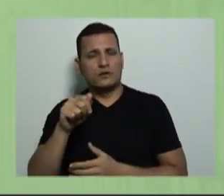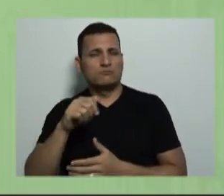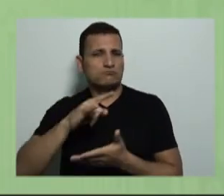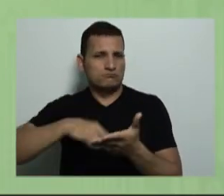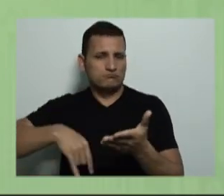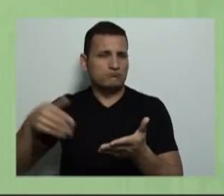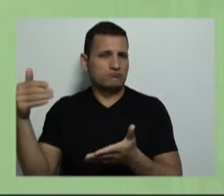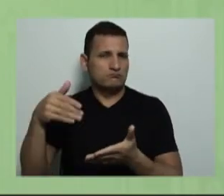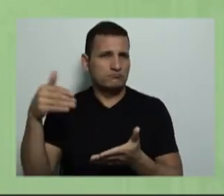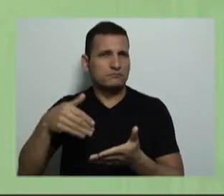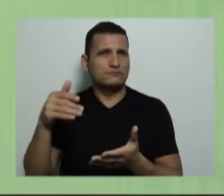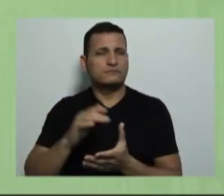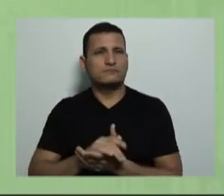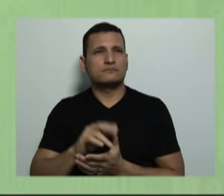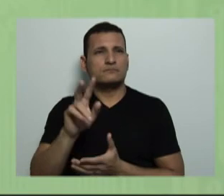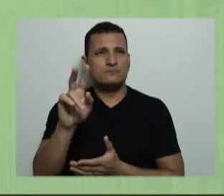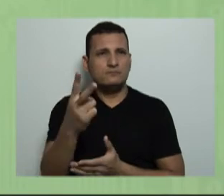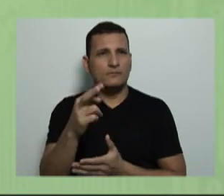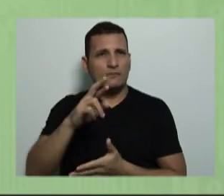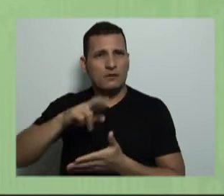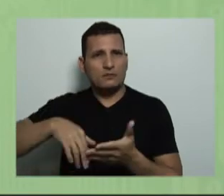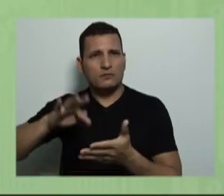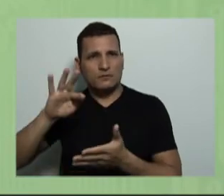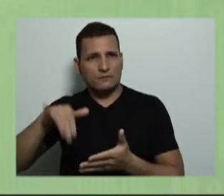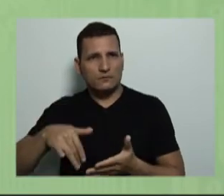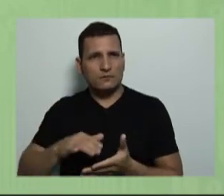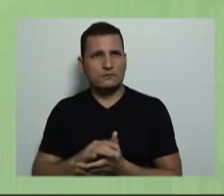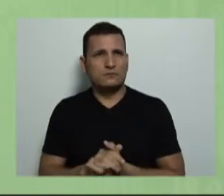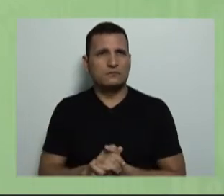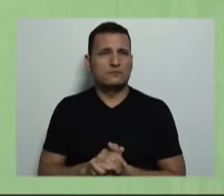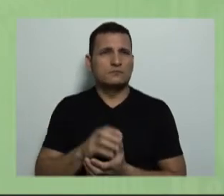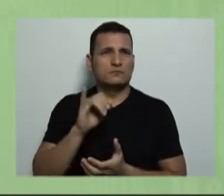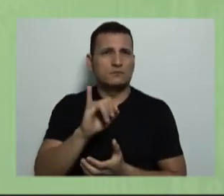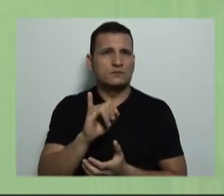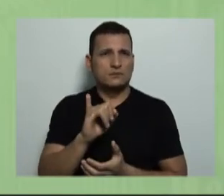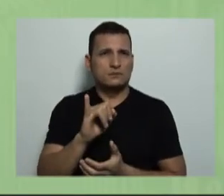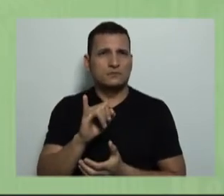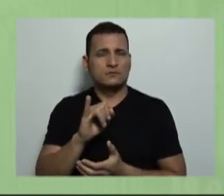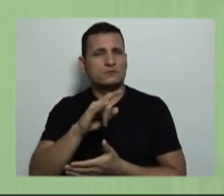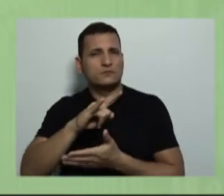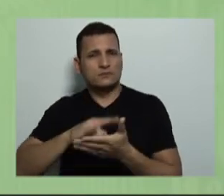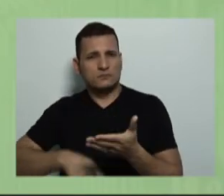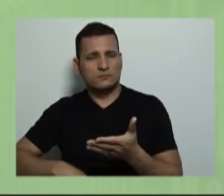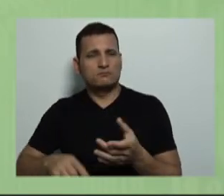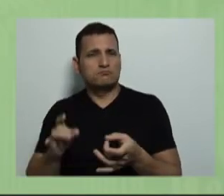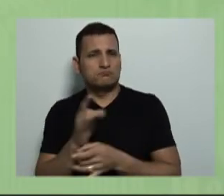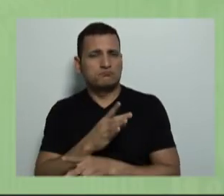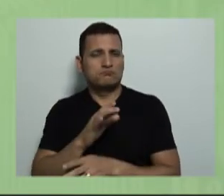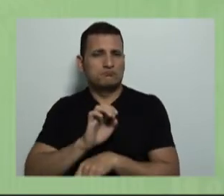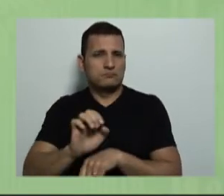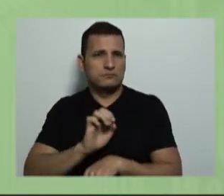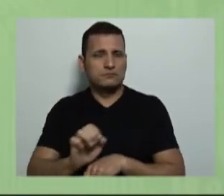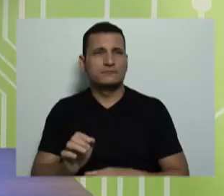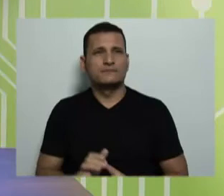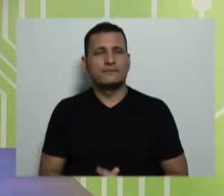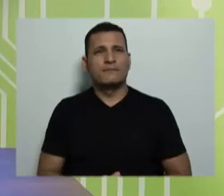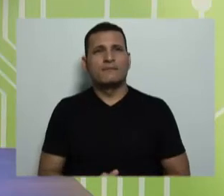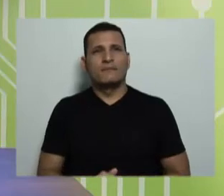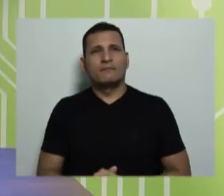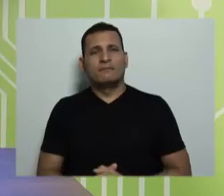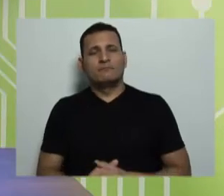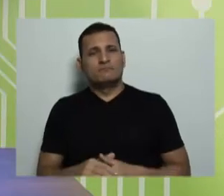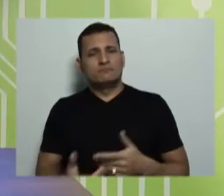estágio. H. Relatório final de estágio. E I. Atestado de cumprimento de estágio. Ah, professor,